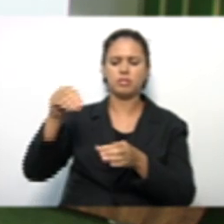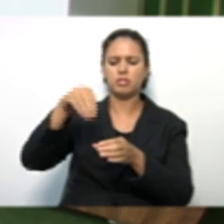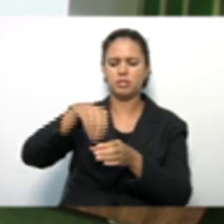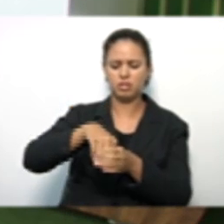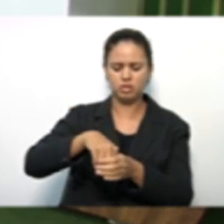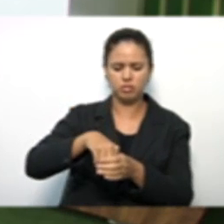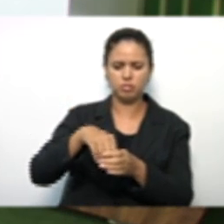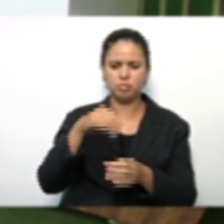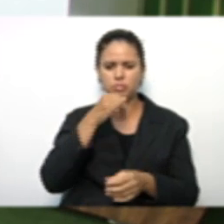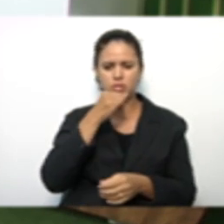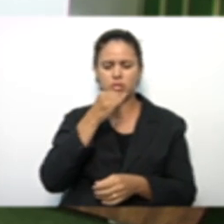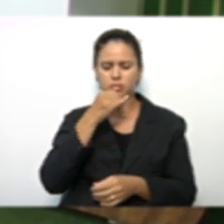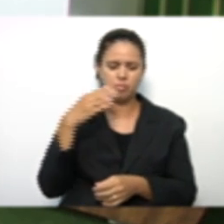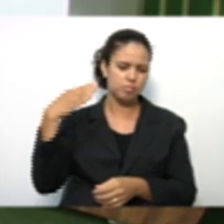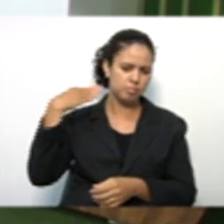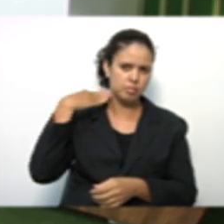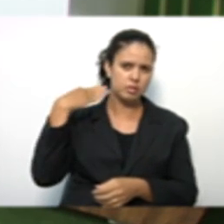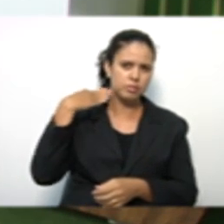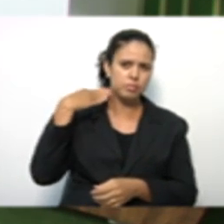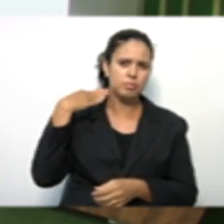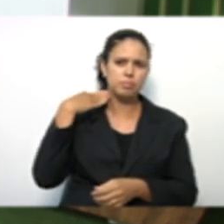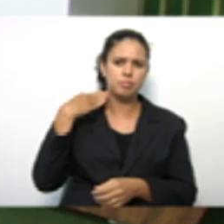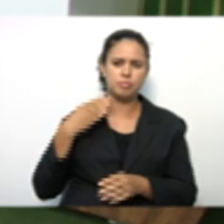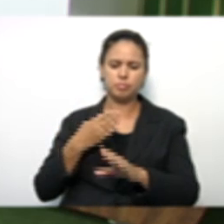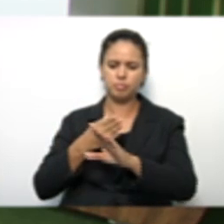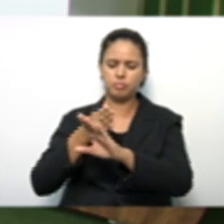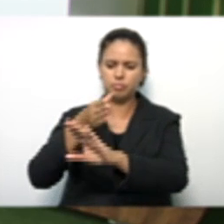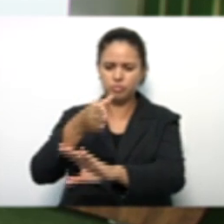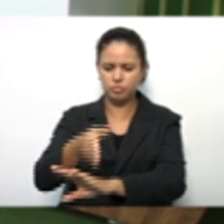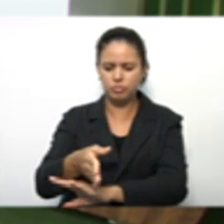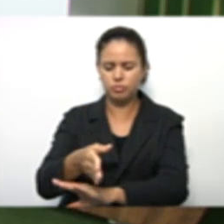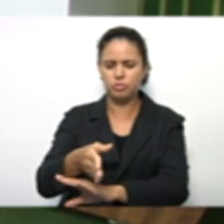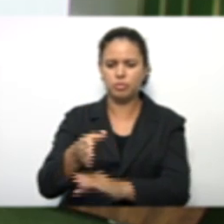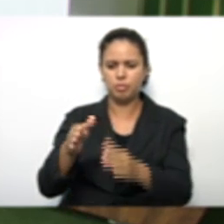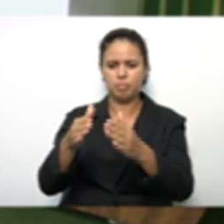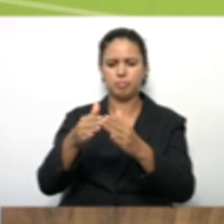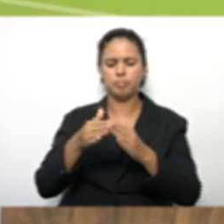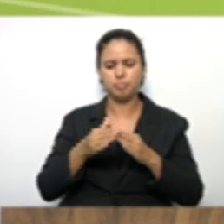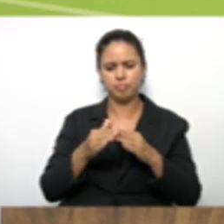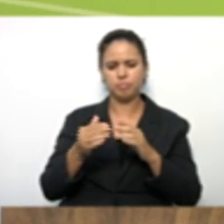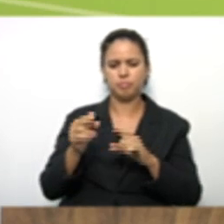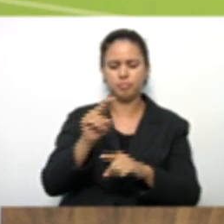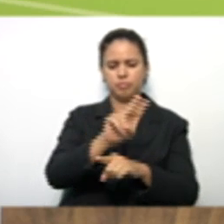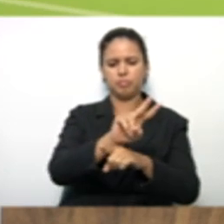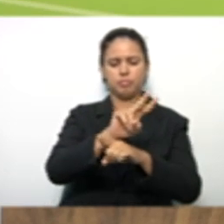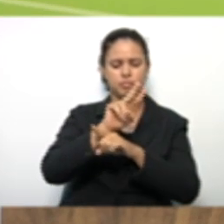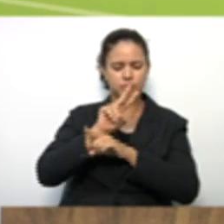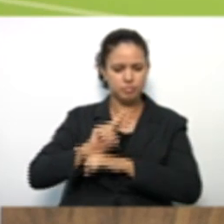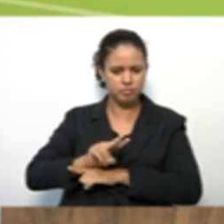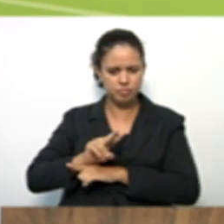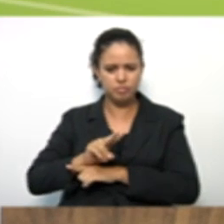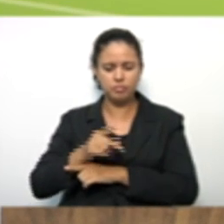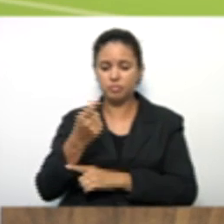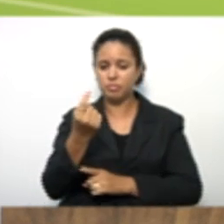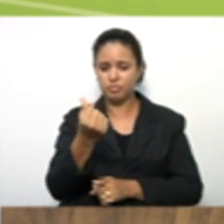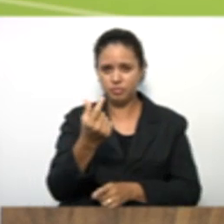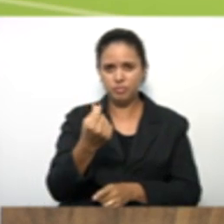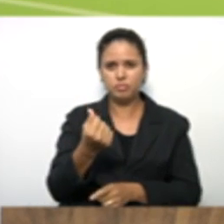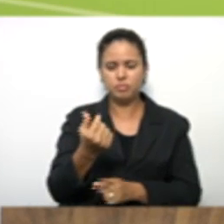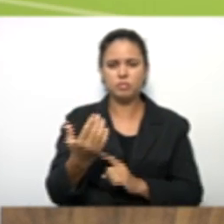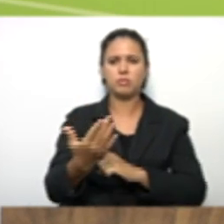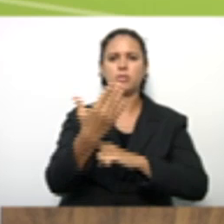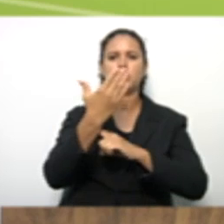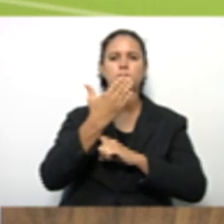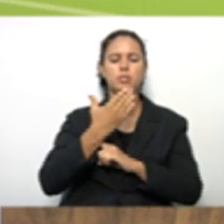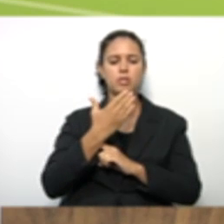sua cooperativa, o que é o capital de giro? Aquele capital que você vai trabalhar, vai retornar sem utilizar seu próprio dinheiro. Então, isso acaba